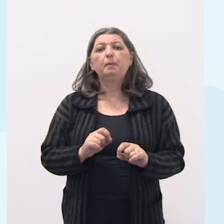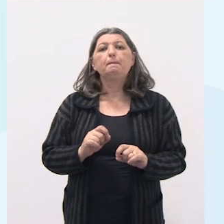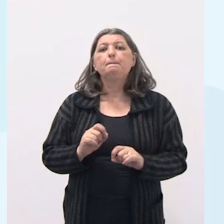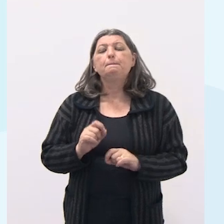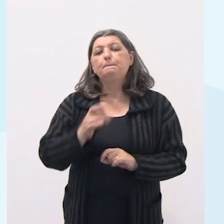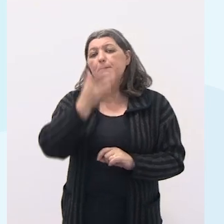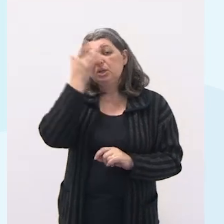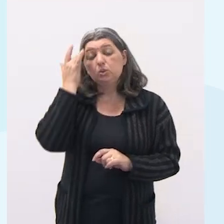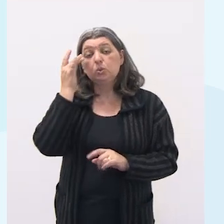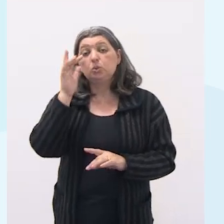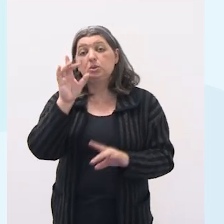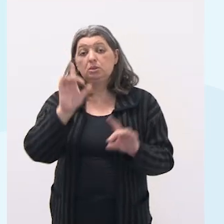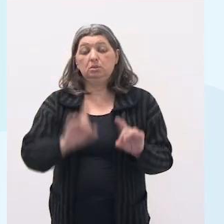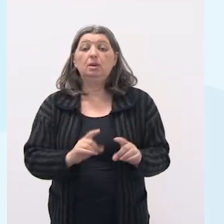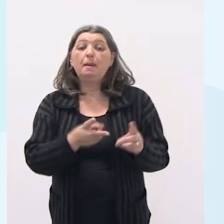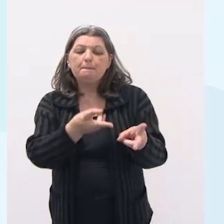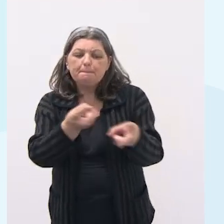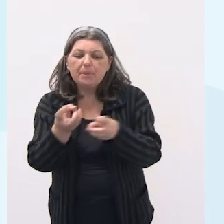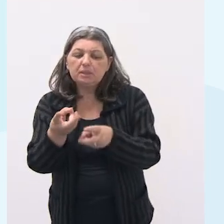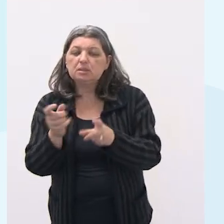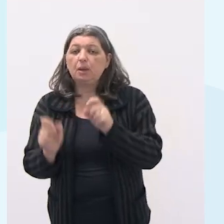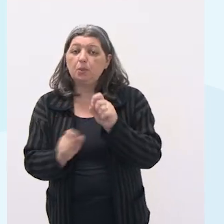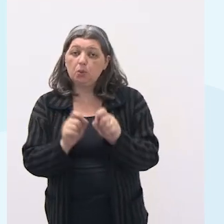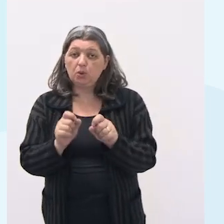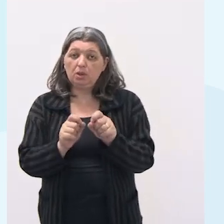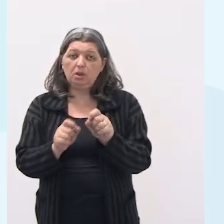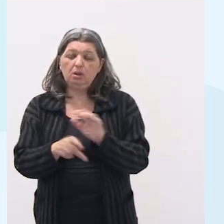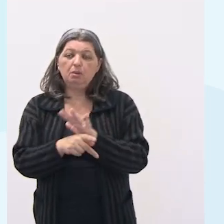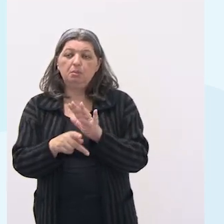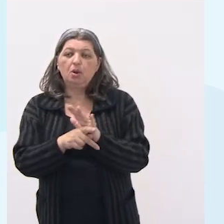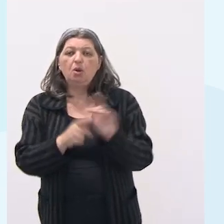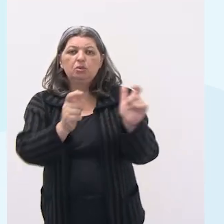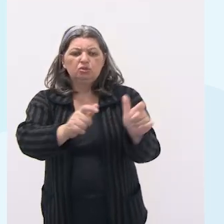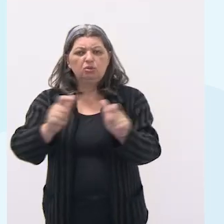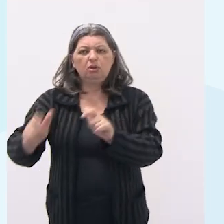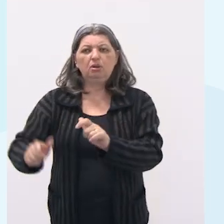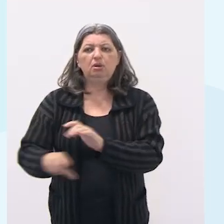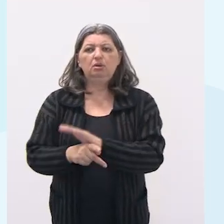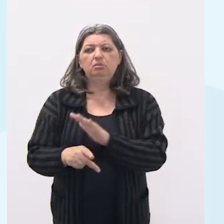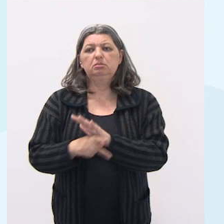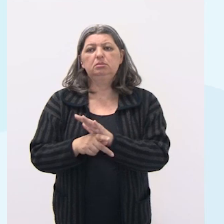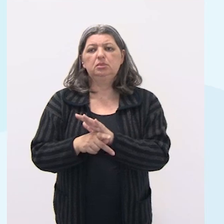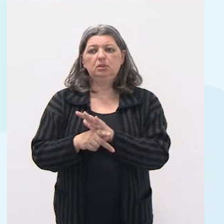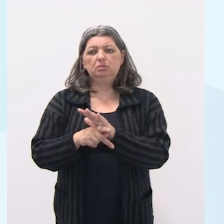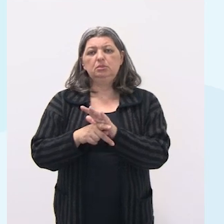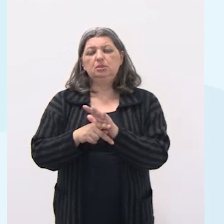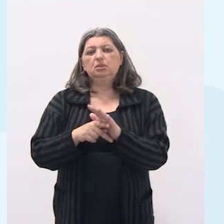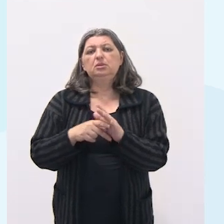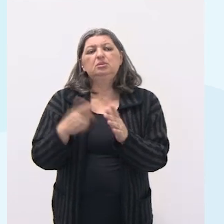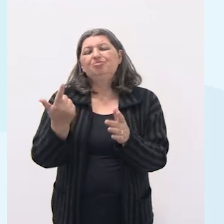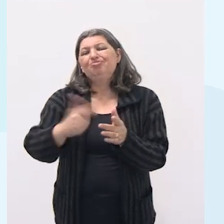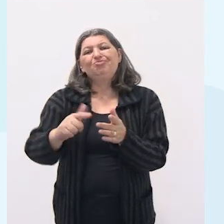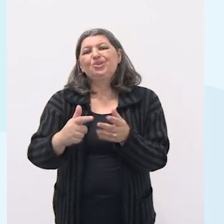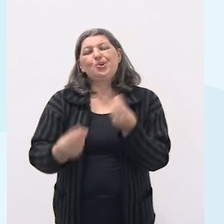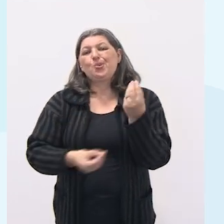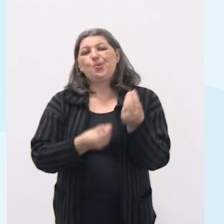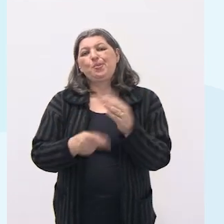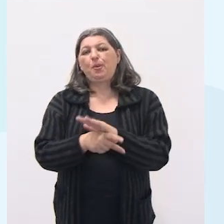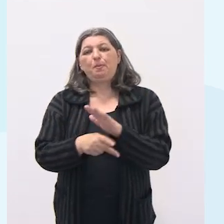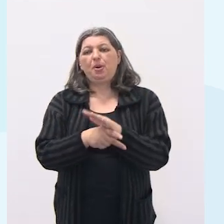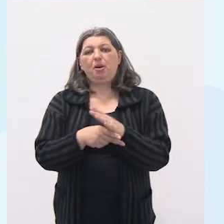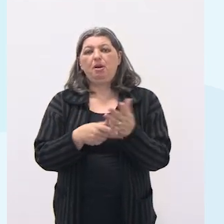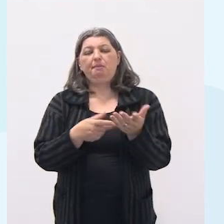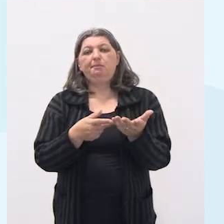deficiência, a gente percebe que as unidades de saúde, elas são pouco equipadas para